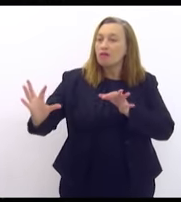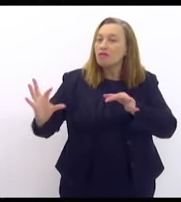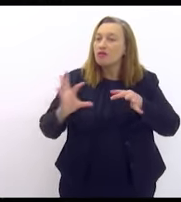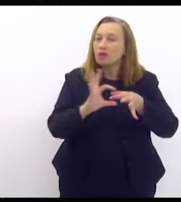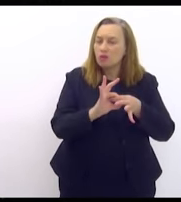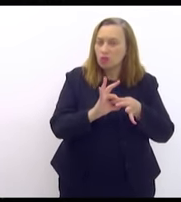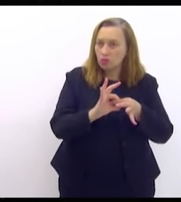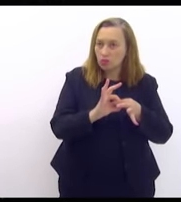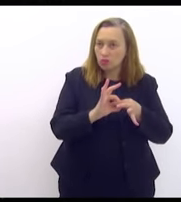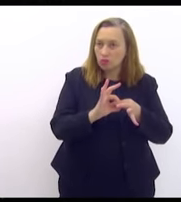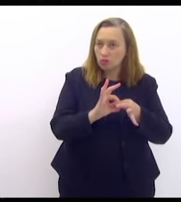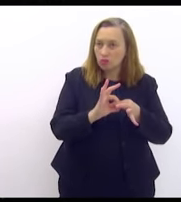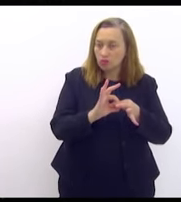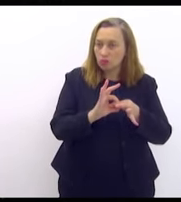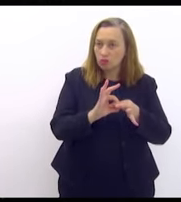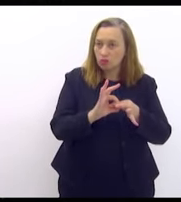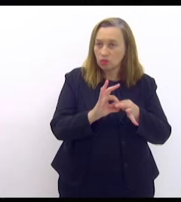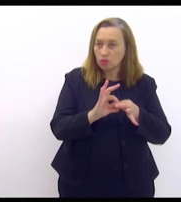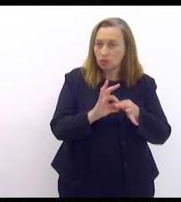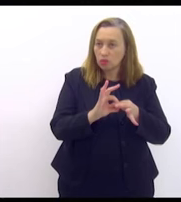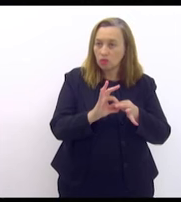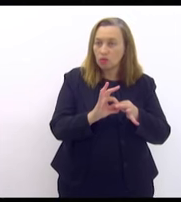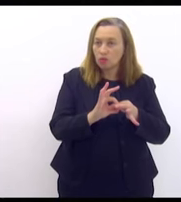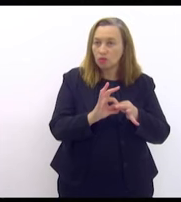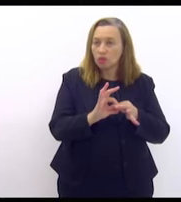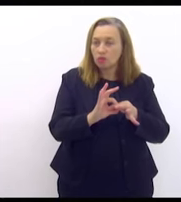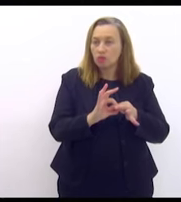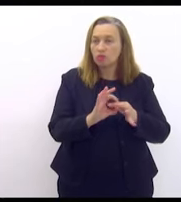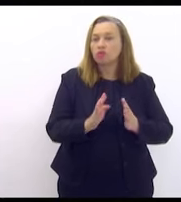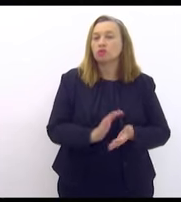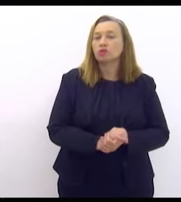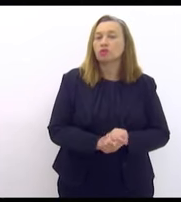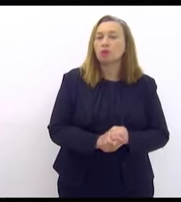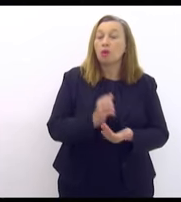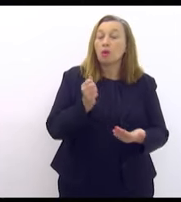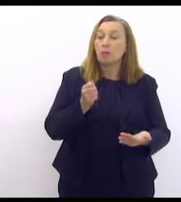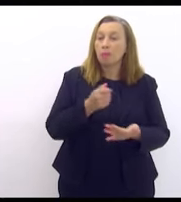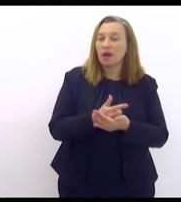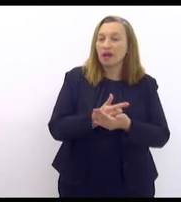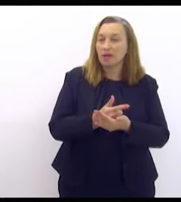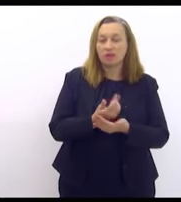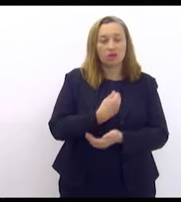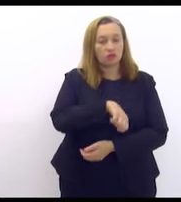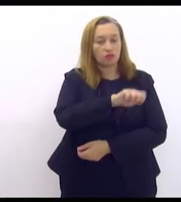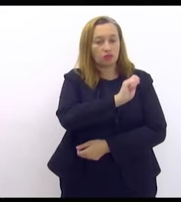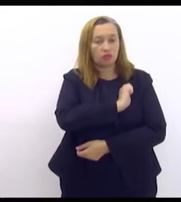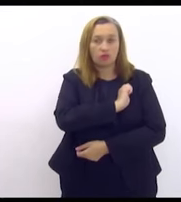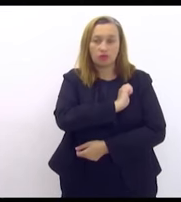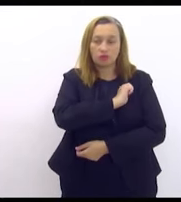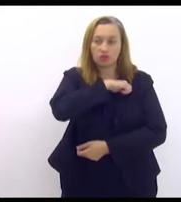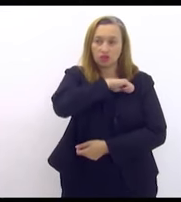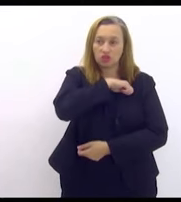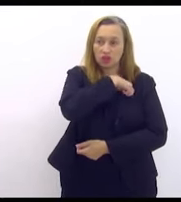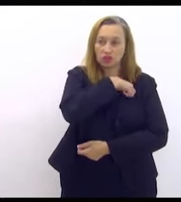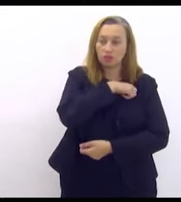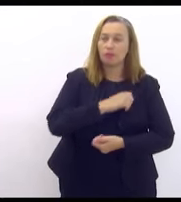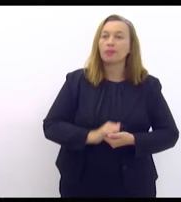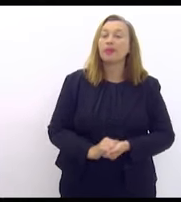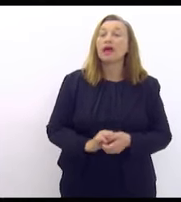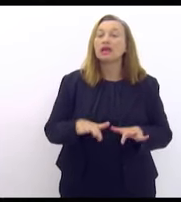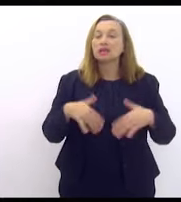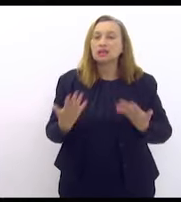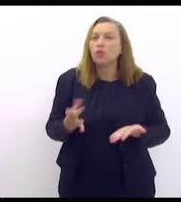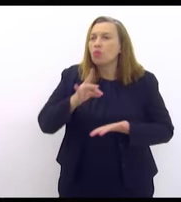a emissão de um cupom fiscal no momento que se faz uma operação com pagamento eletrônico. Então,